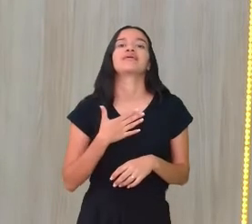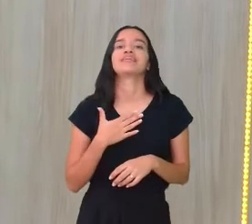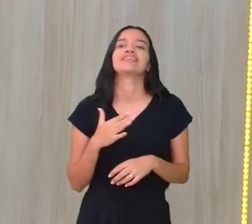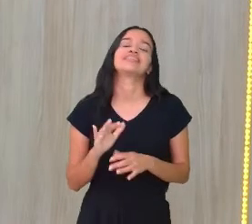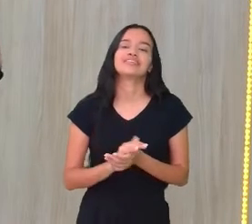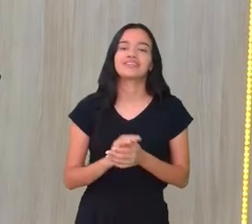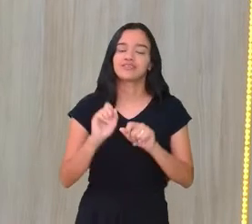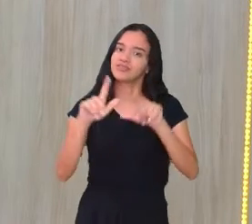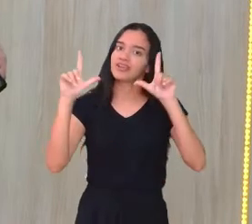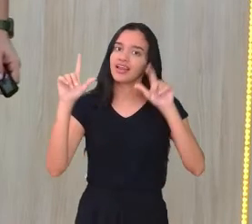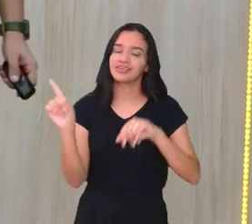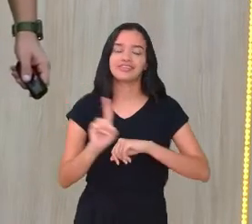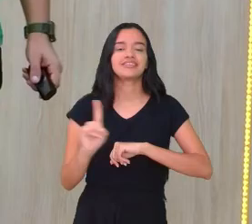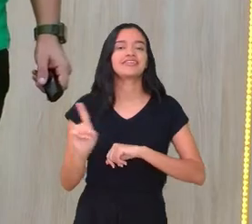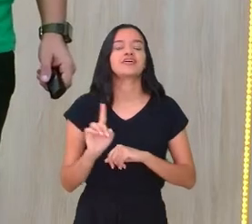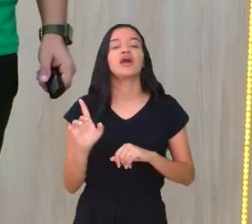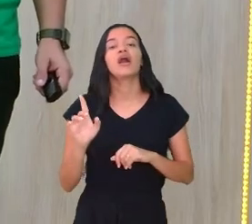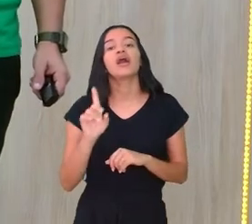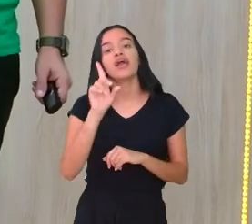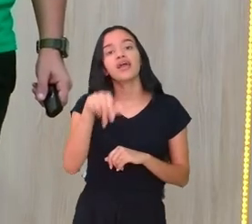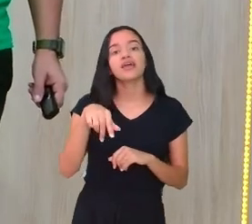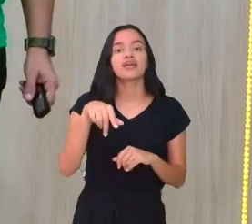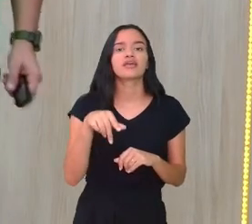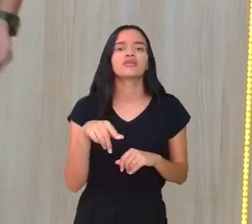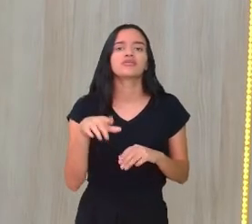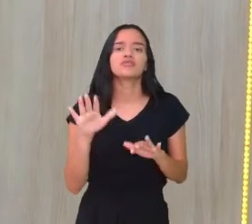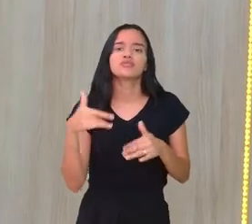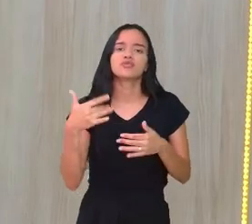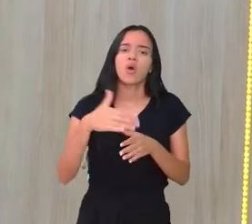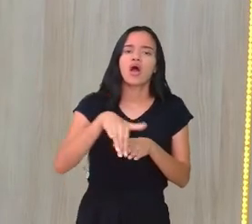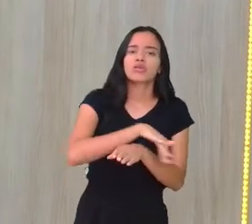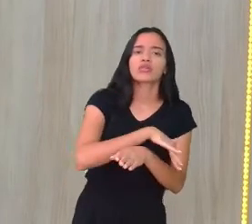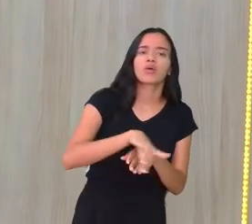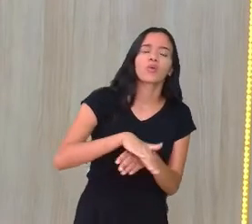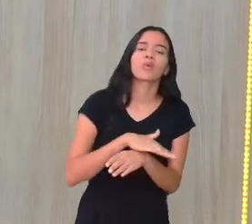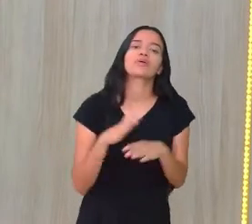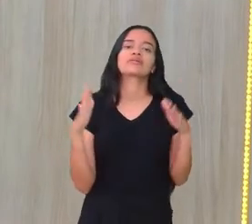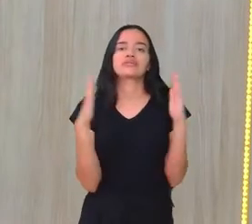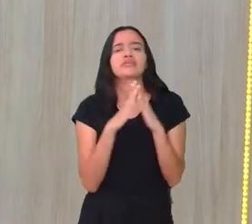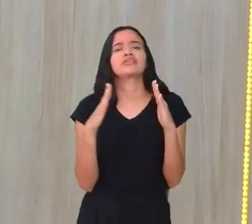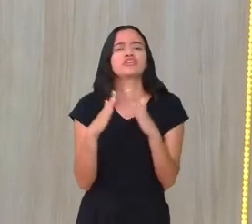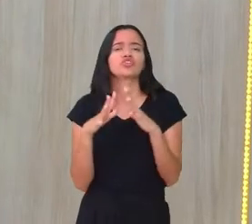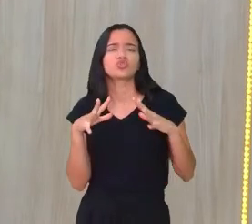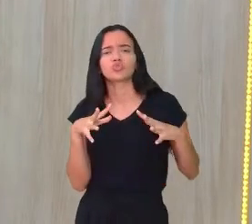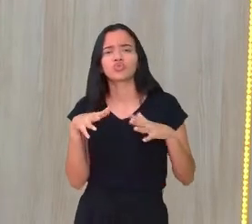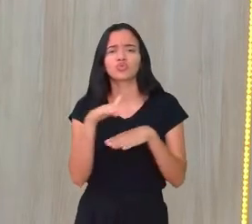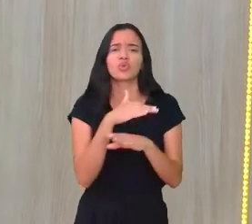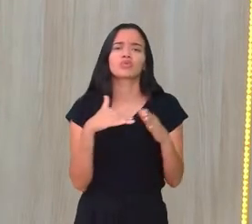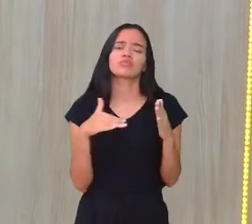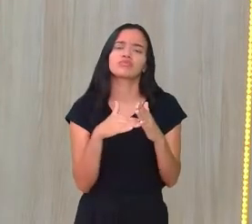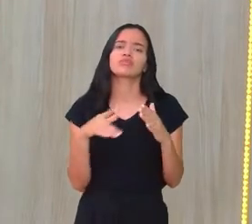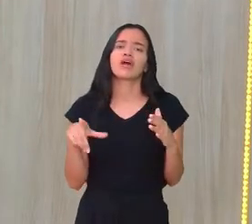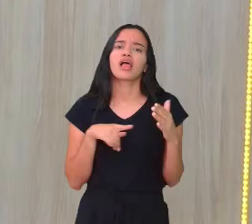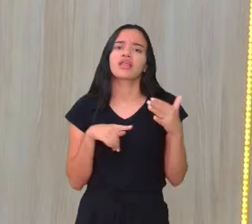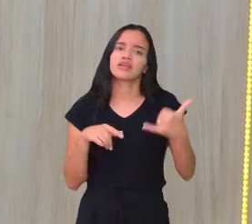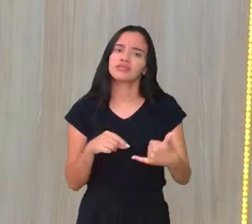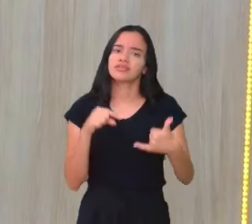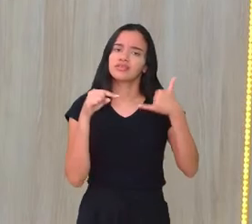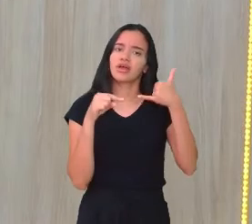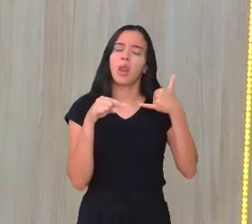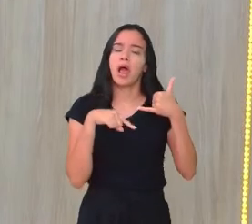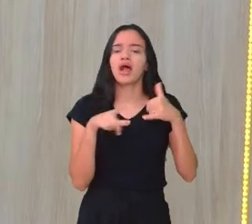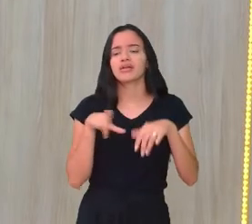aqui. Vai aí, né, no caminho de casa. Todo mundo tem celular, né? Se tiver um esgoto a céu aberto, se tiver um